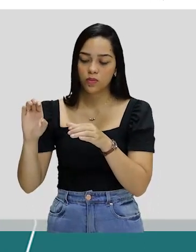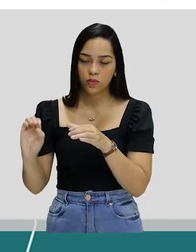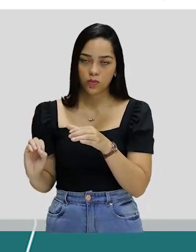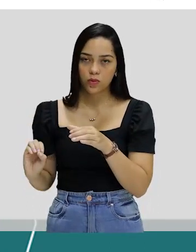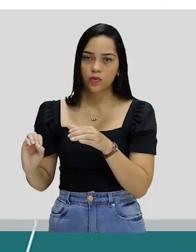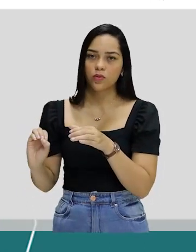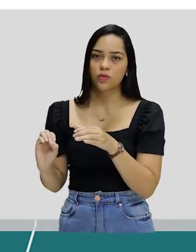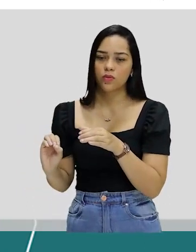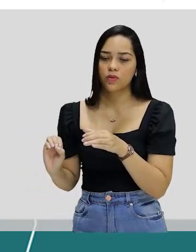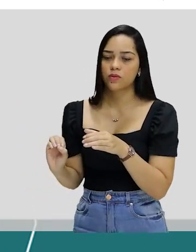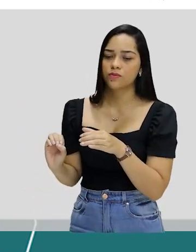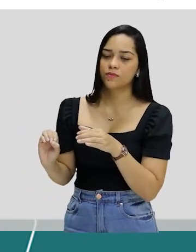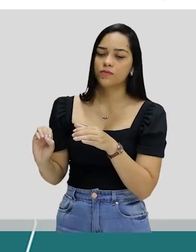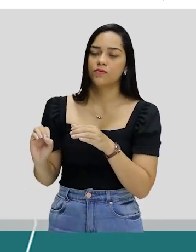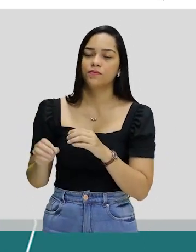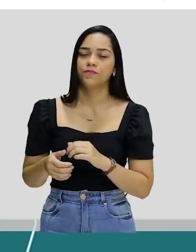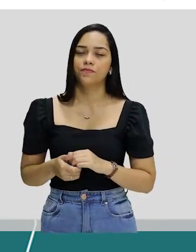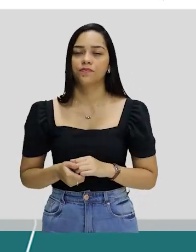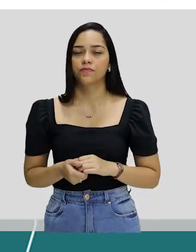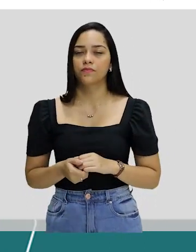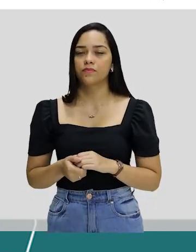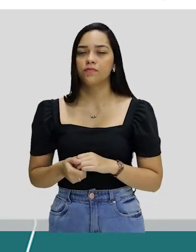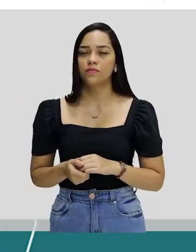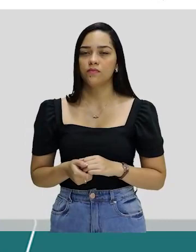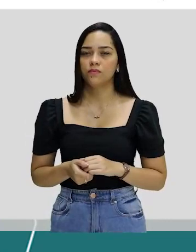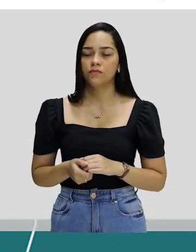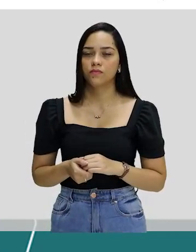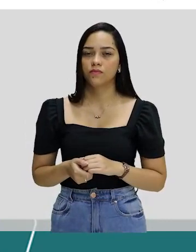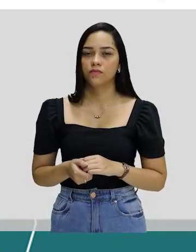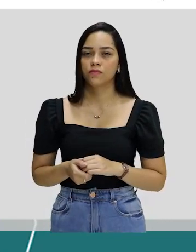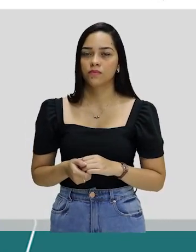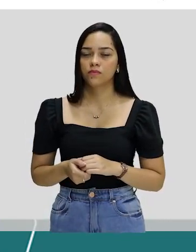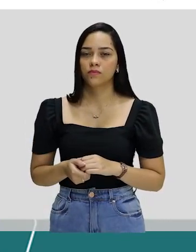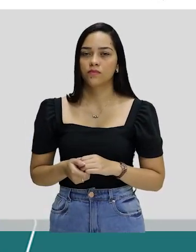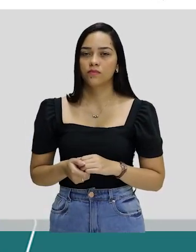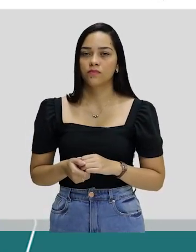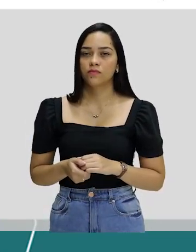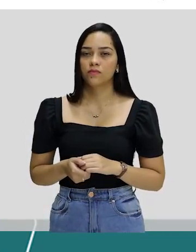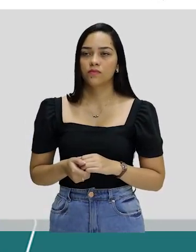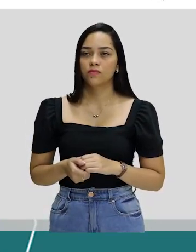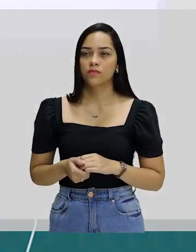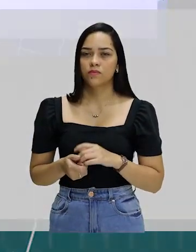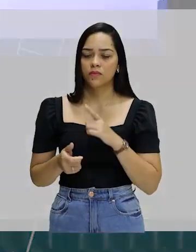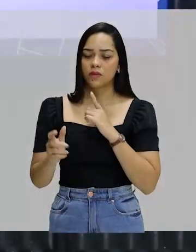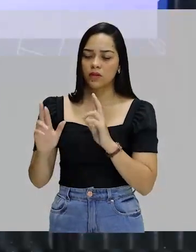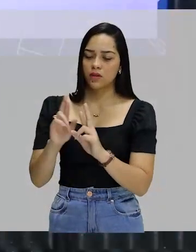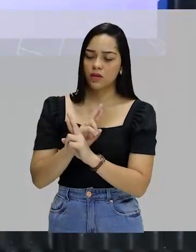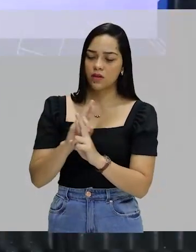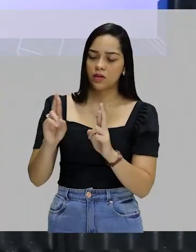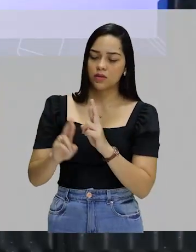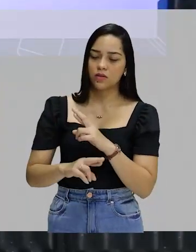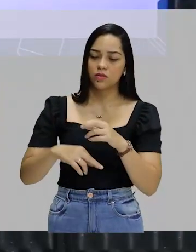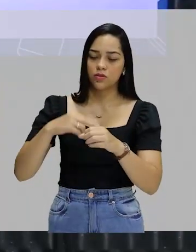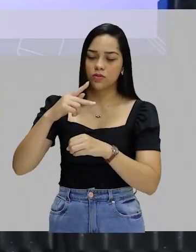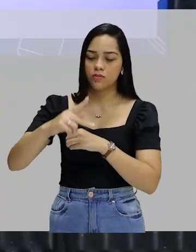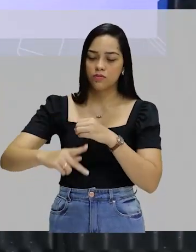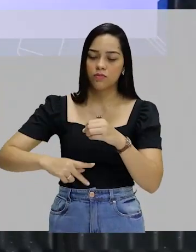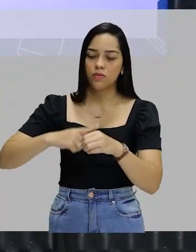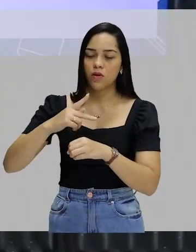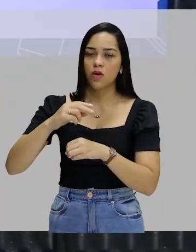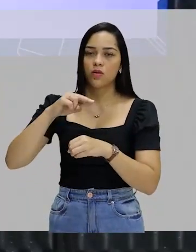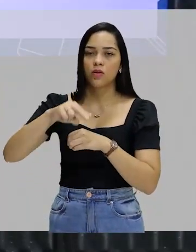Um elemento só vai emitir radiação porque ele é instável, né? Aquela relação entre prótons e nêutrons,